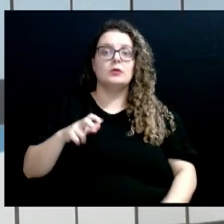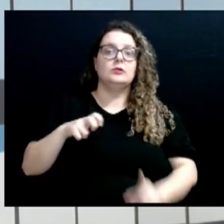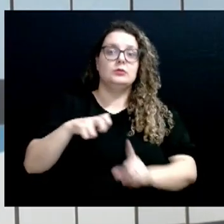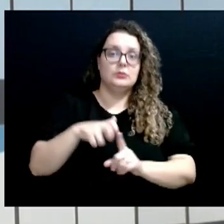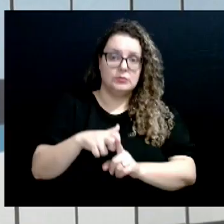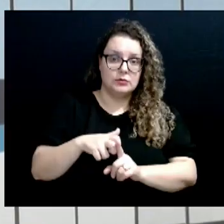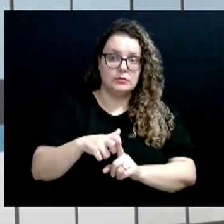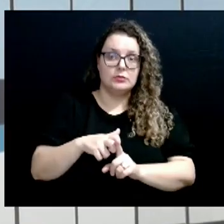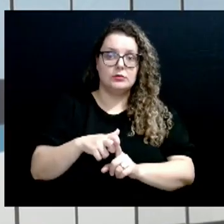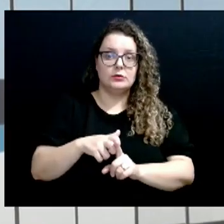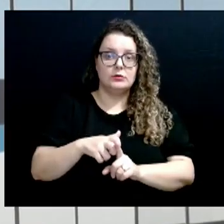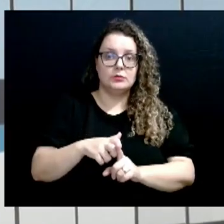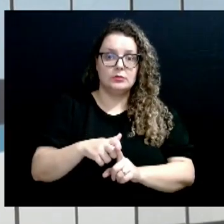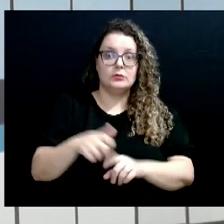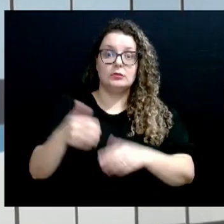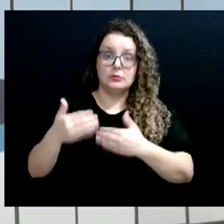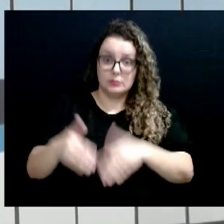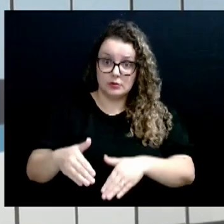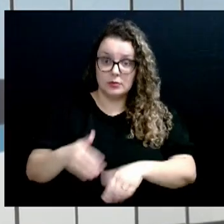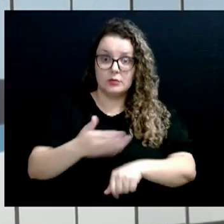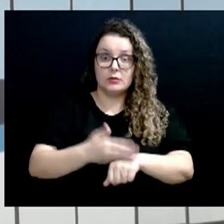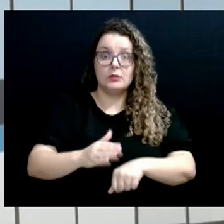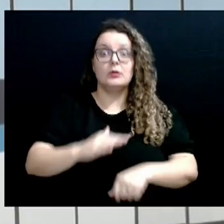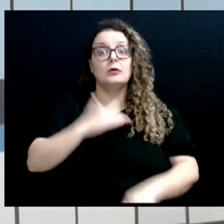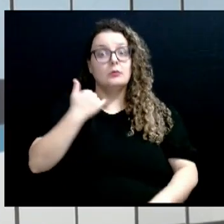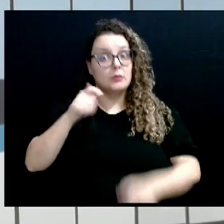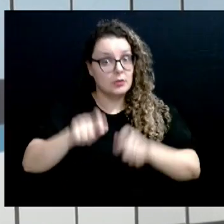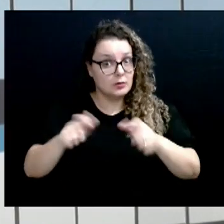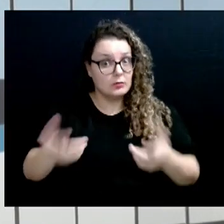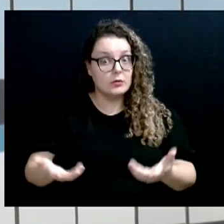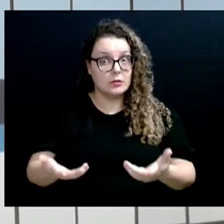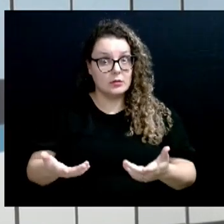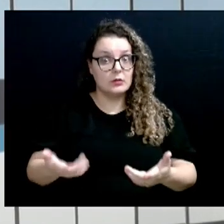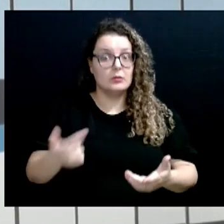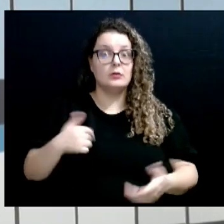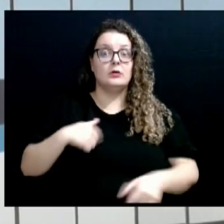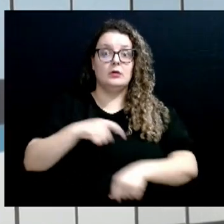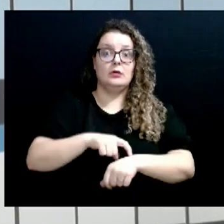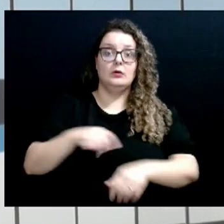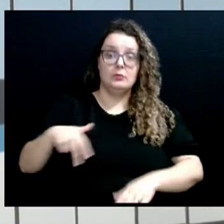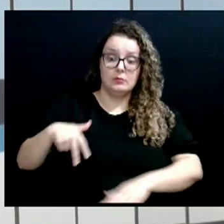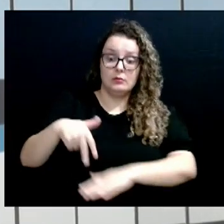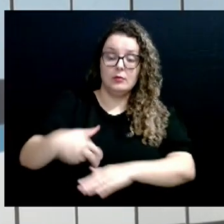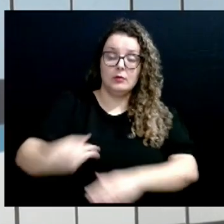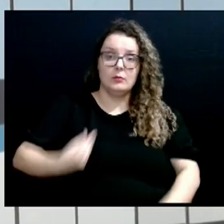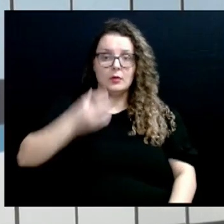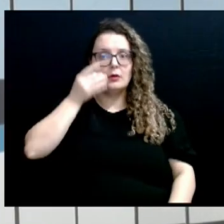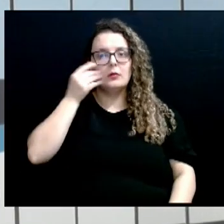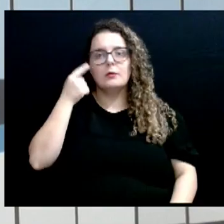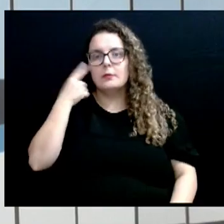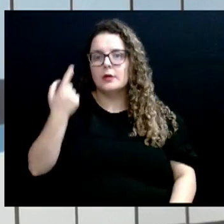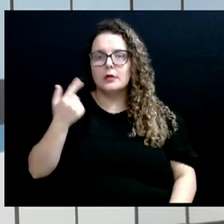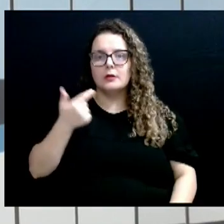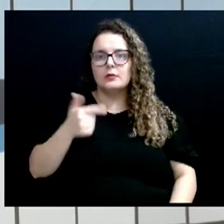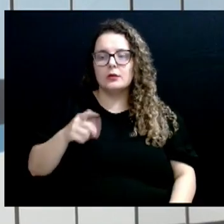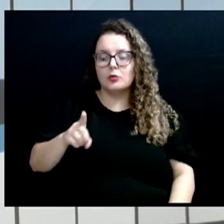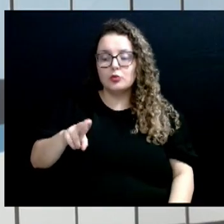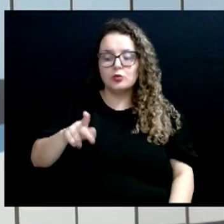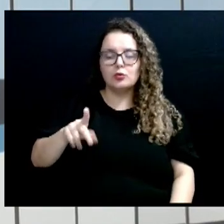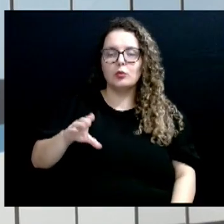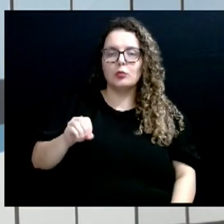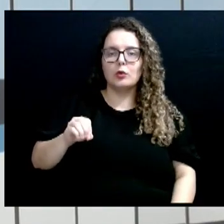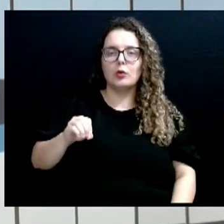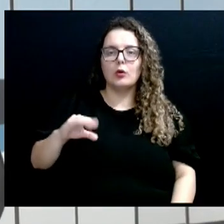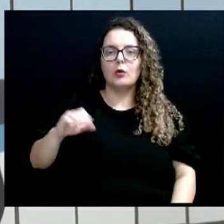em exame prático, onde ocorreu mortes de pessoas, e eu estava lá no momento. Então você imagina um carro sem duplo comando. Se a pessoa perder o controle do carro, vai